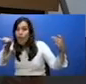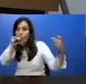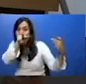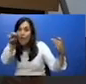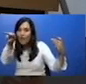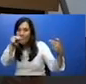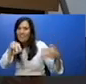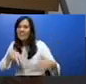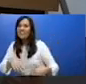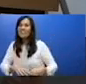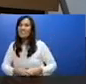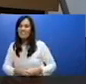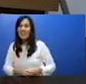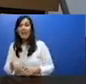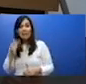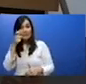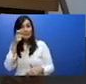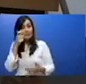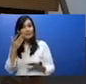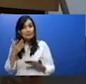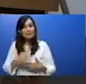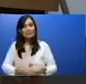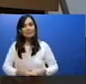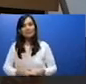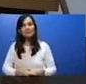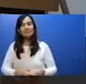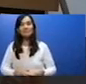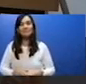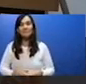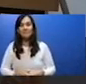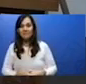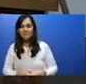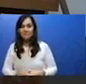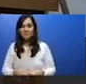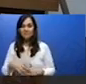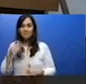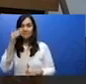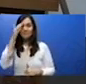acompanhando vocês. É interessante, né?